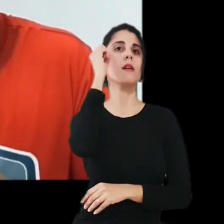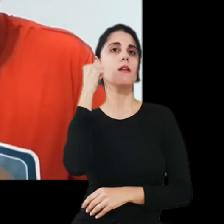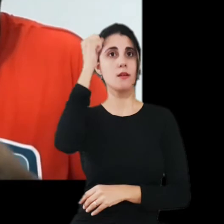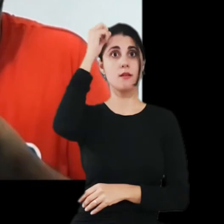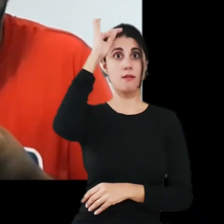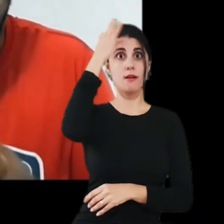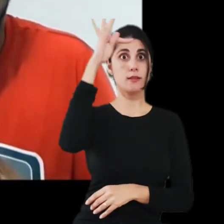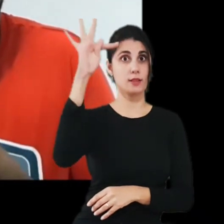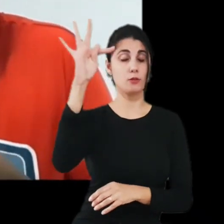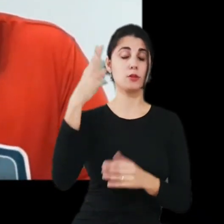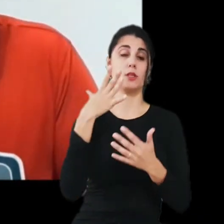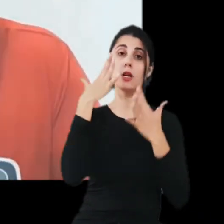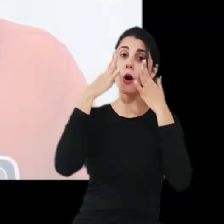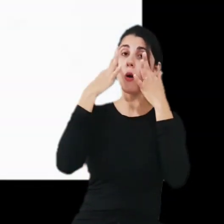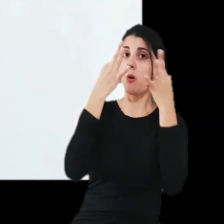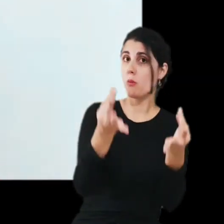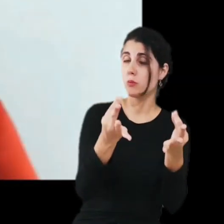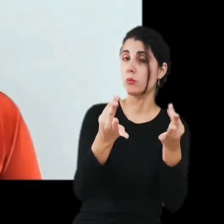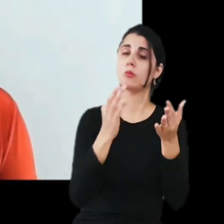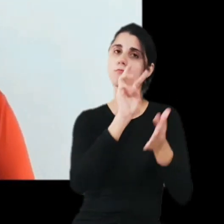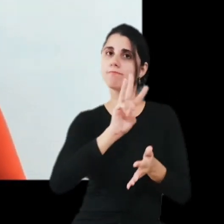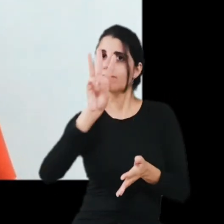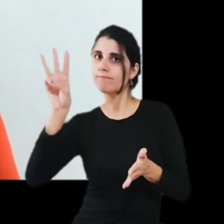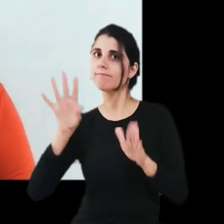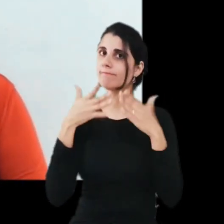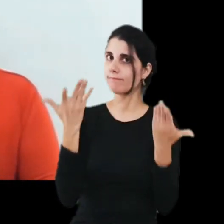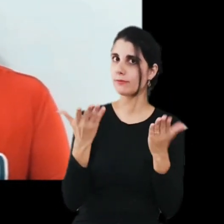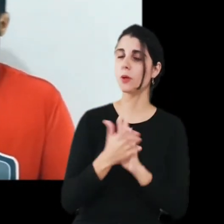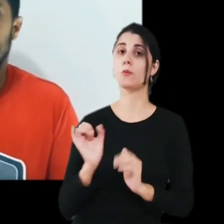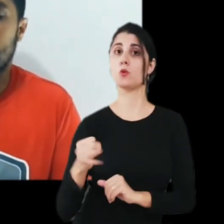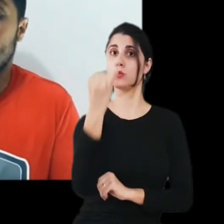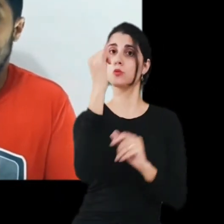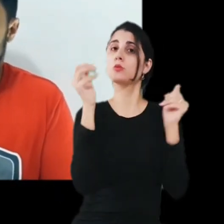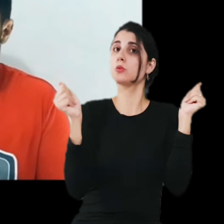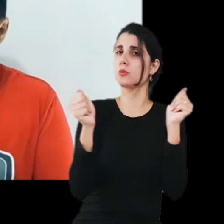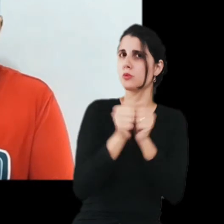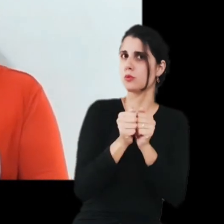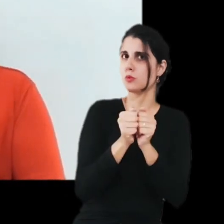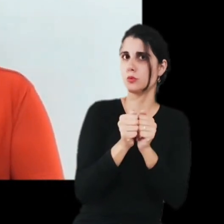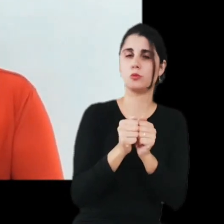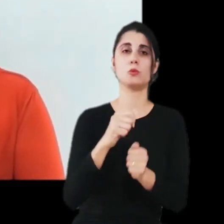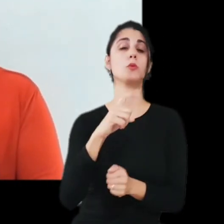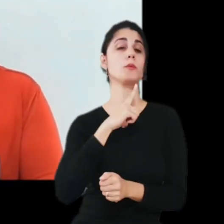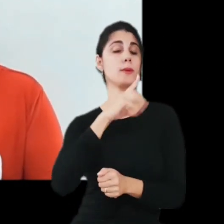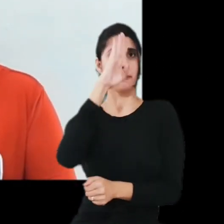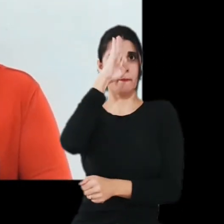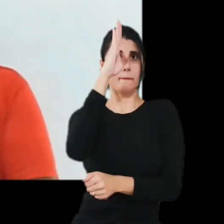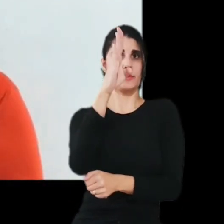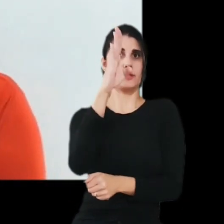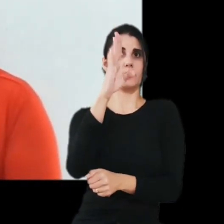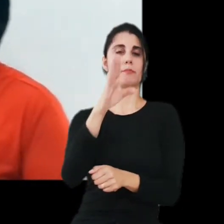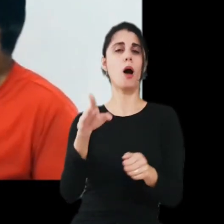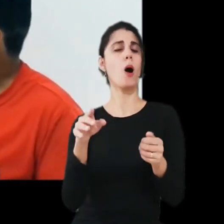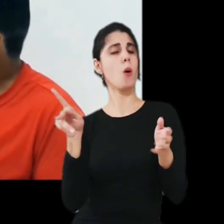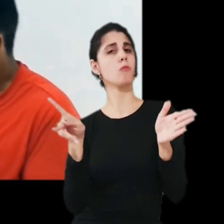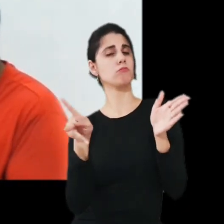resolvidas. Olhe no nosso site. Pois bem, os juros compostos têm como fórmula principal a do próprio